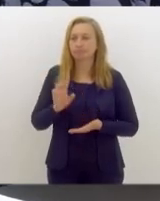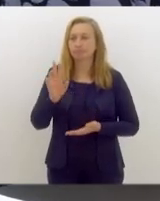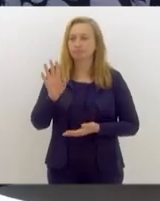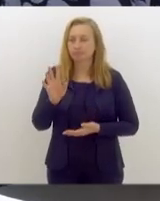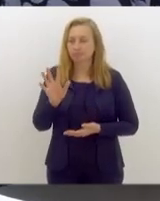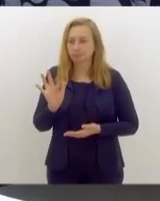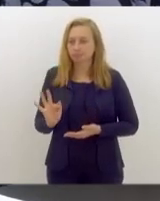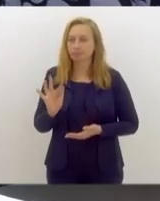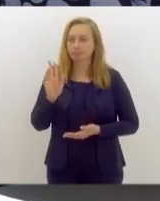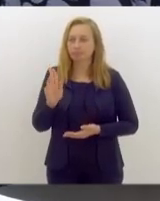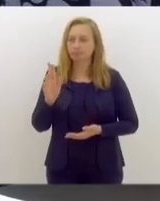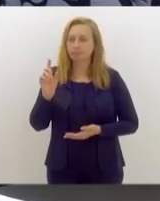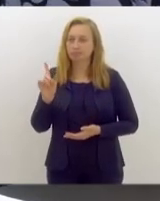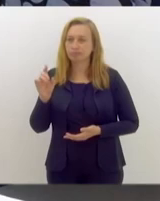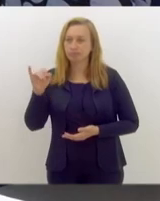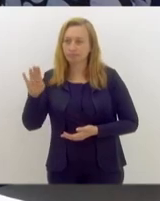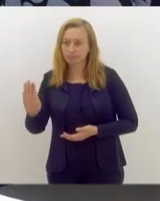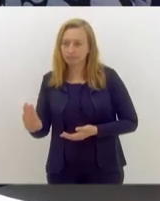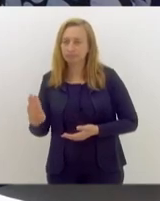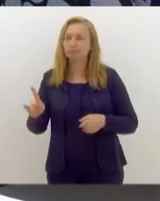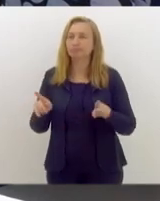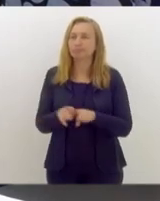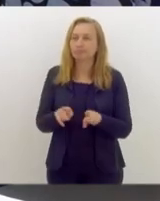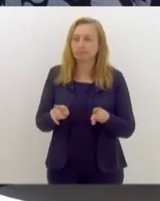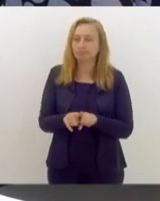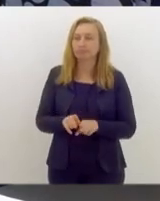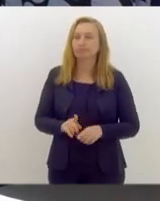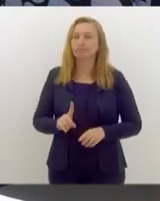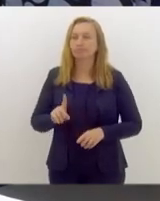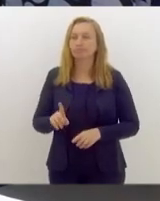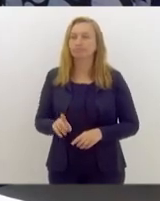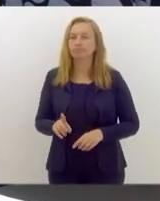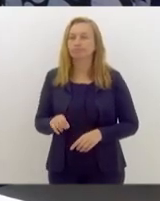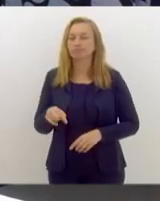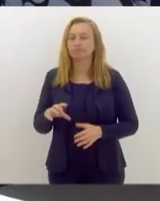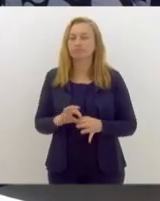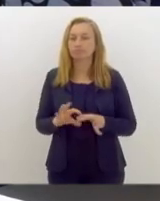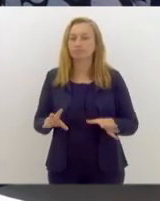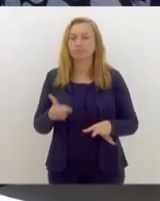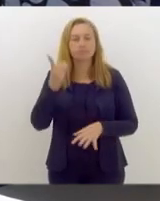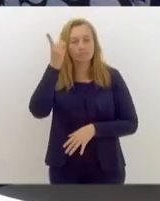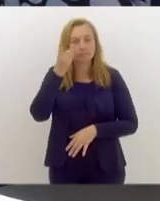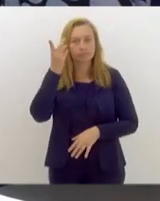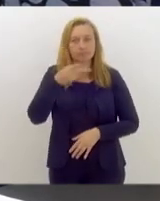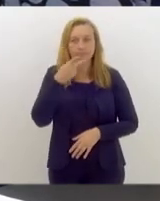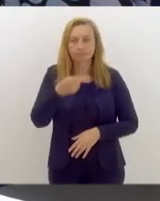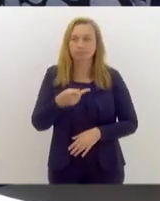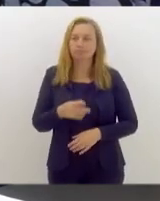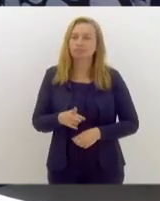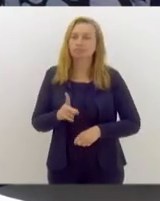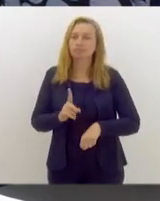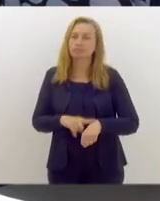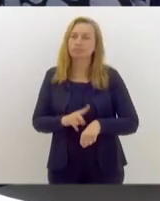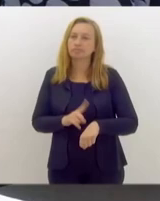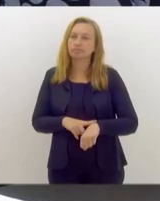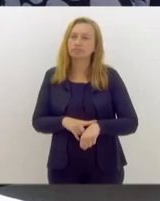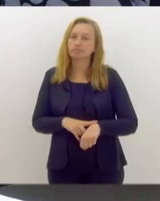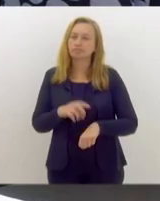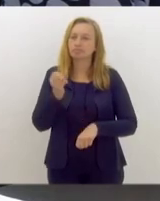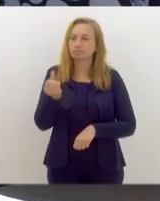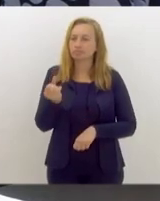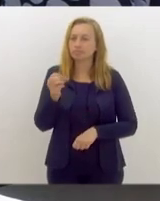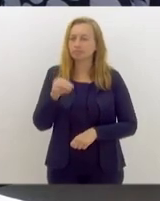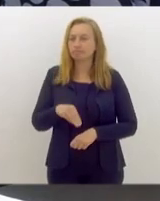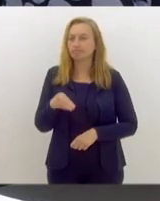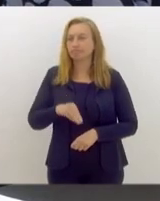eu vou passar a fala para iniciar também a participação dos parlamentares. Eu gostaria de sugerir que a gente trabalhasse com um tempo de referência de